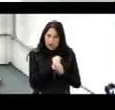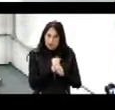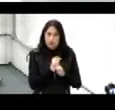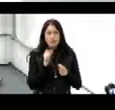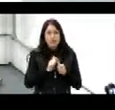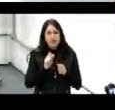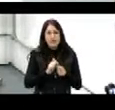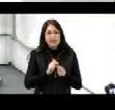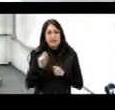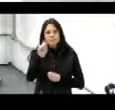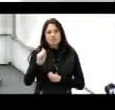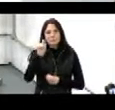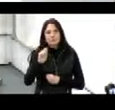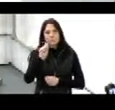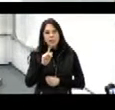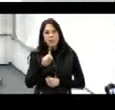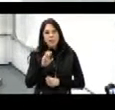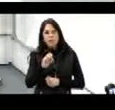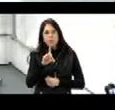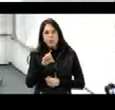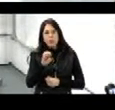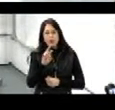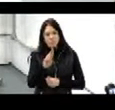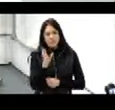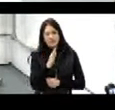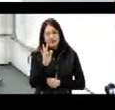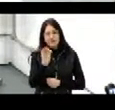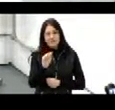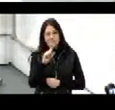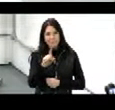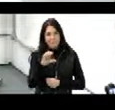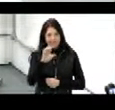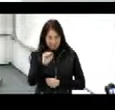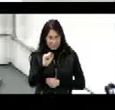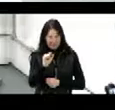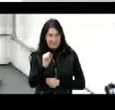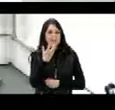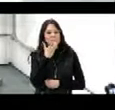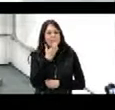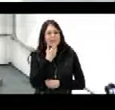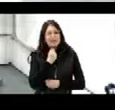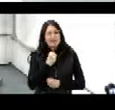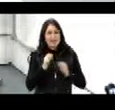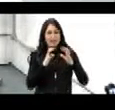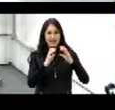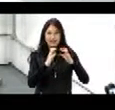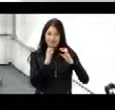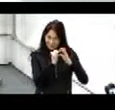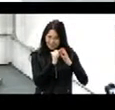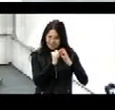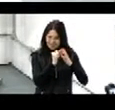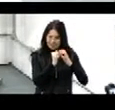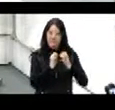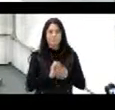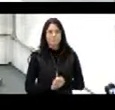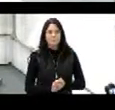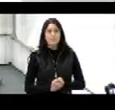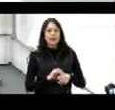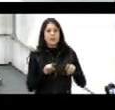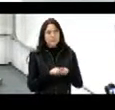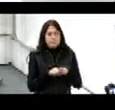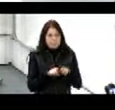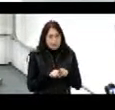Fazer, que trata da educação condutiva, que fala das crianças com paralisia cerebral.